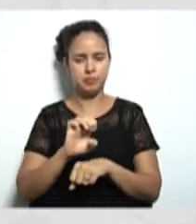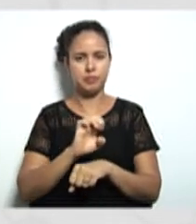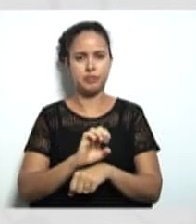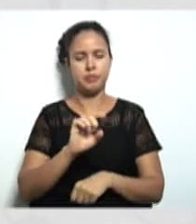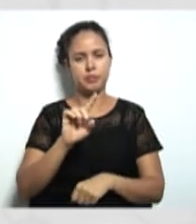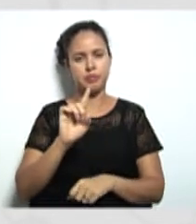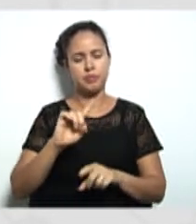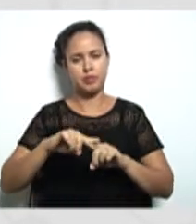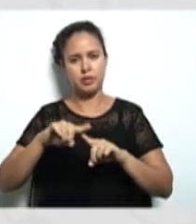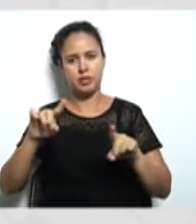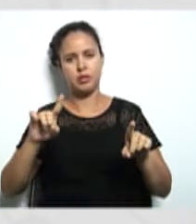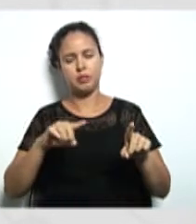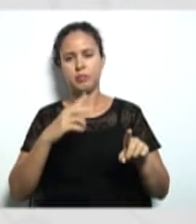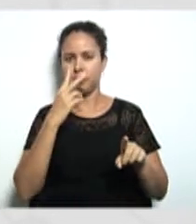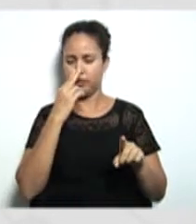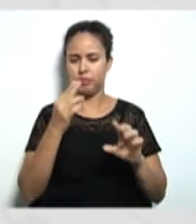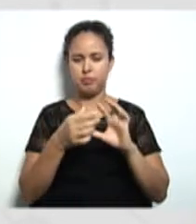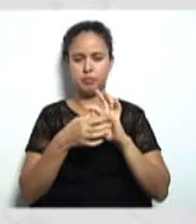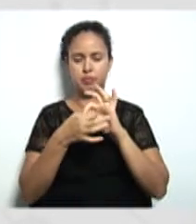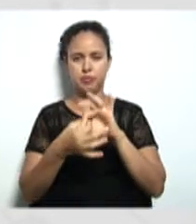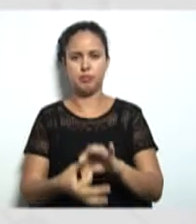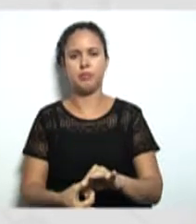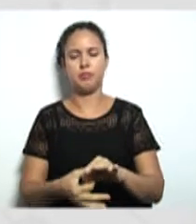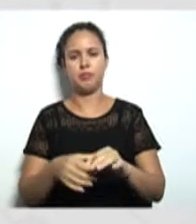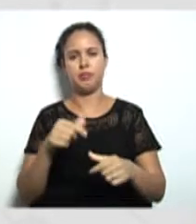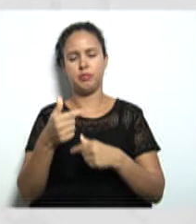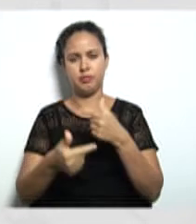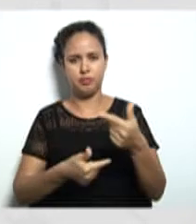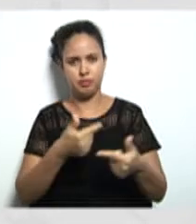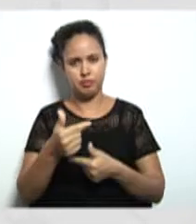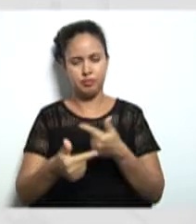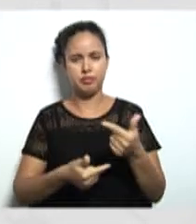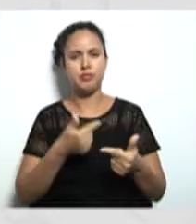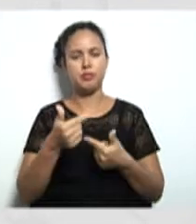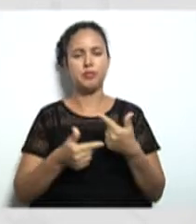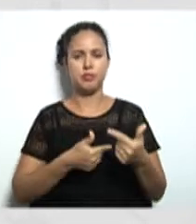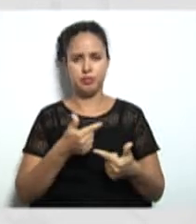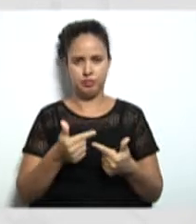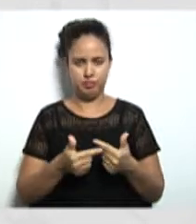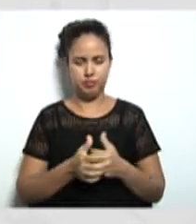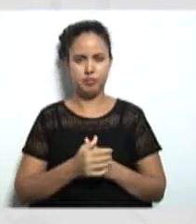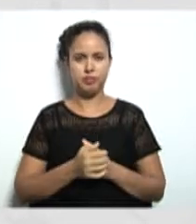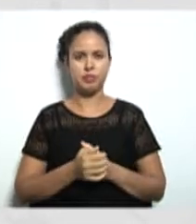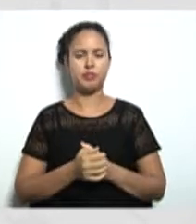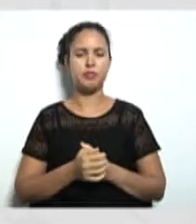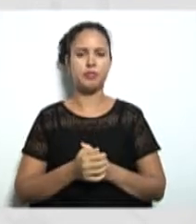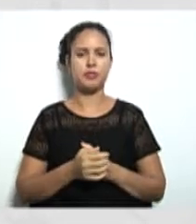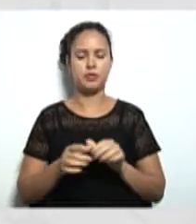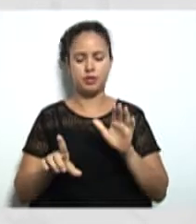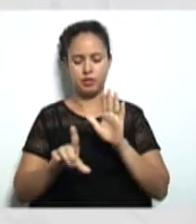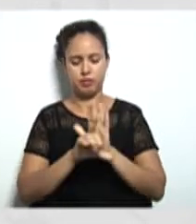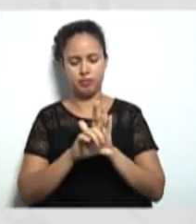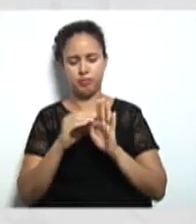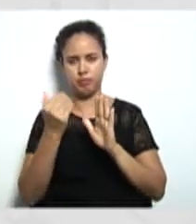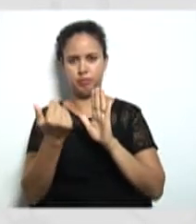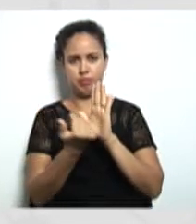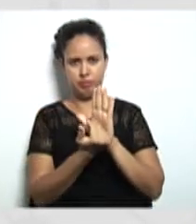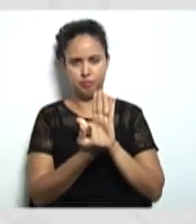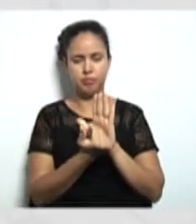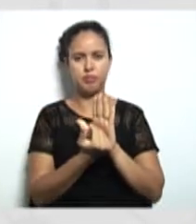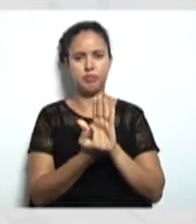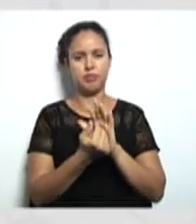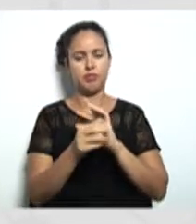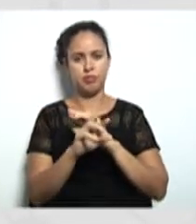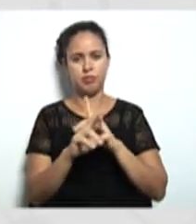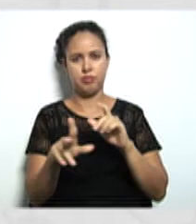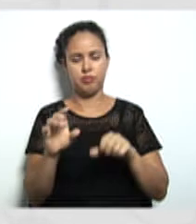e que tem que ter todos os direitos decorrentes, né, de uma relação profissional, de uma relação trabalhista, diferente